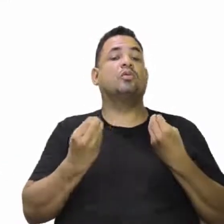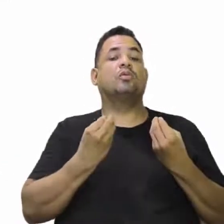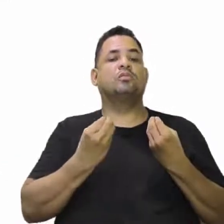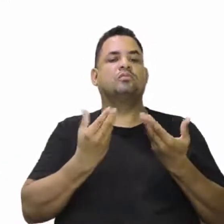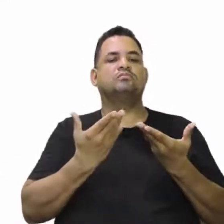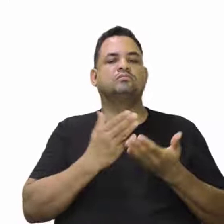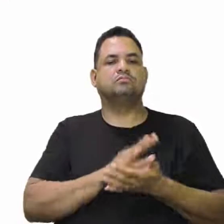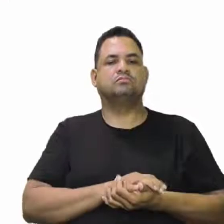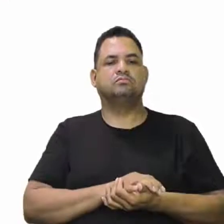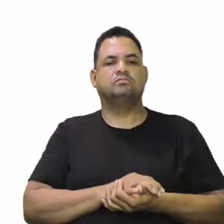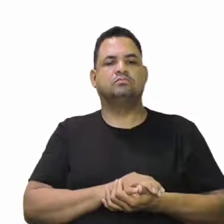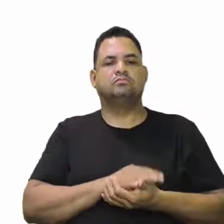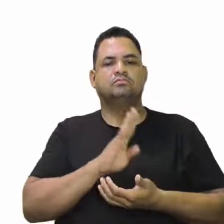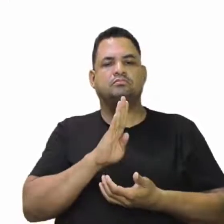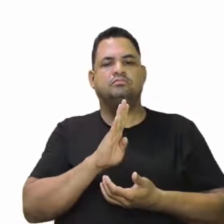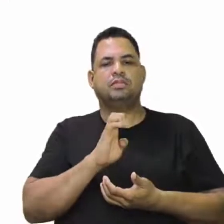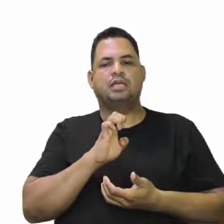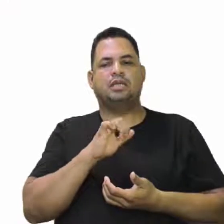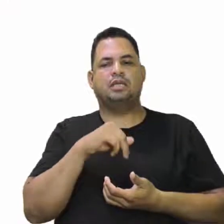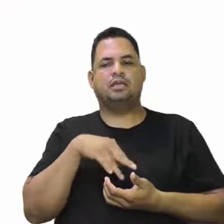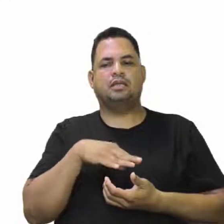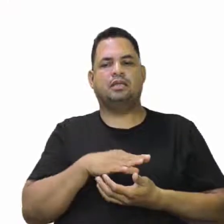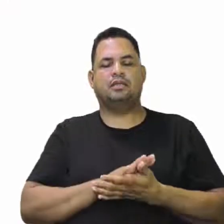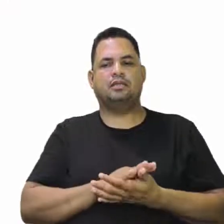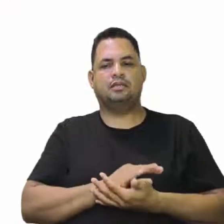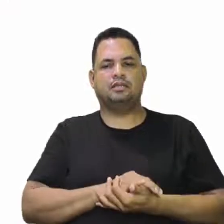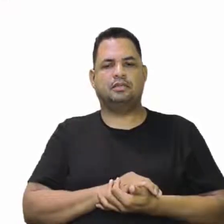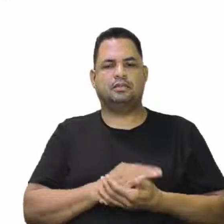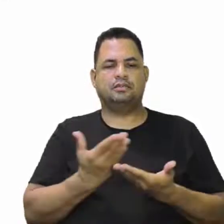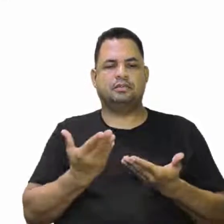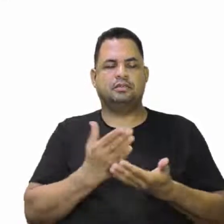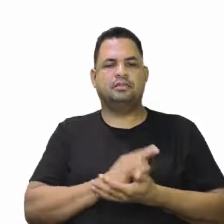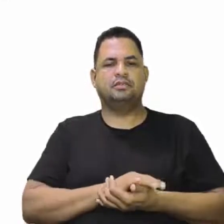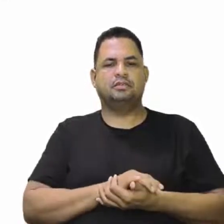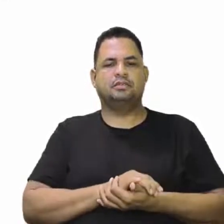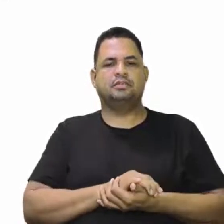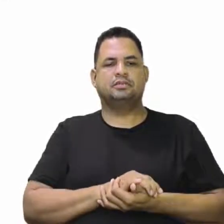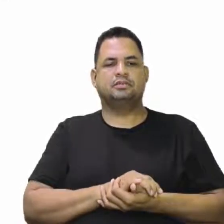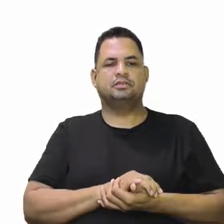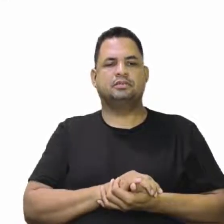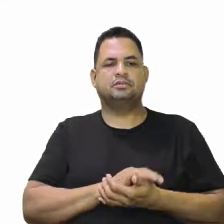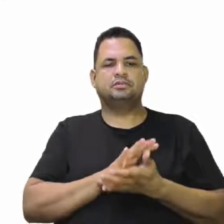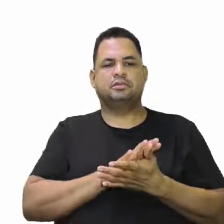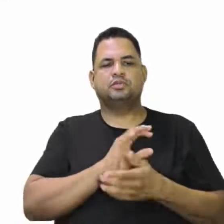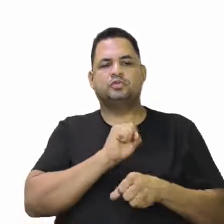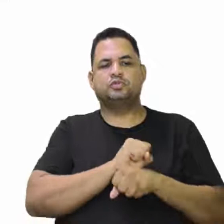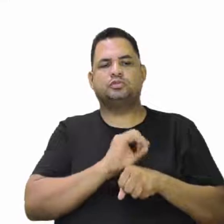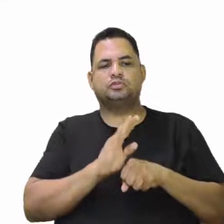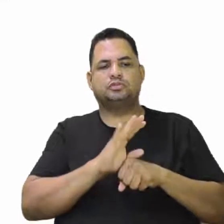termo bem aqui, na verdade, da palavra bien. Ele muda de substantivo para